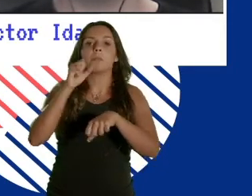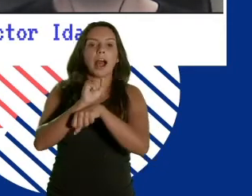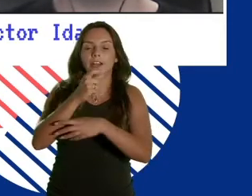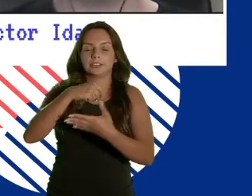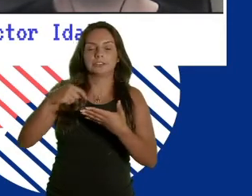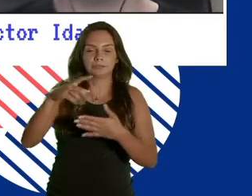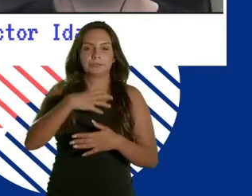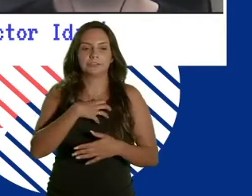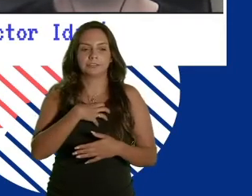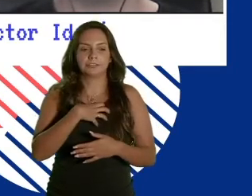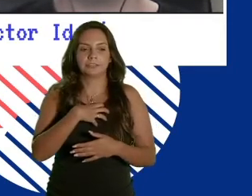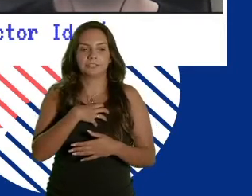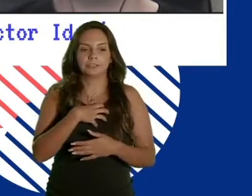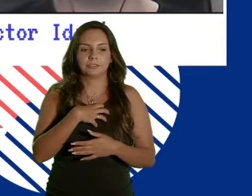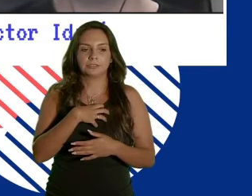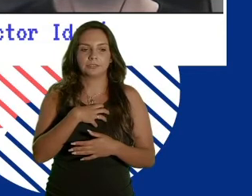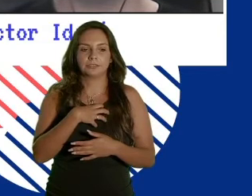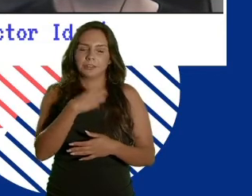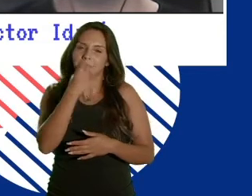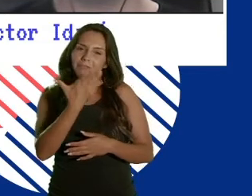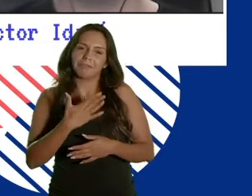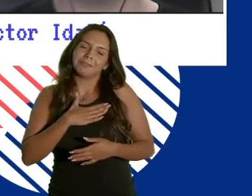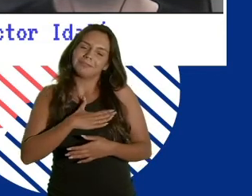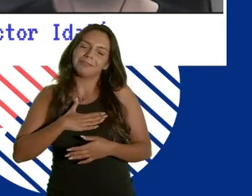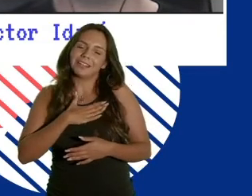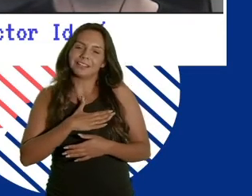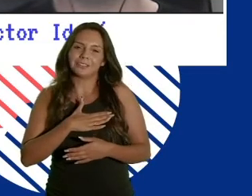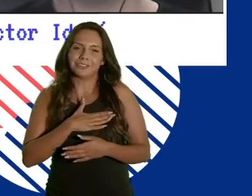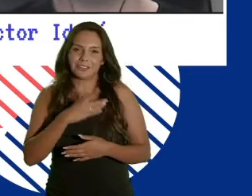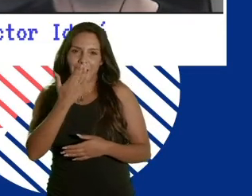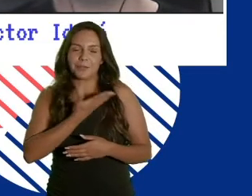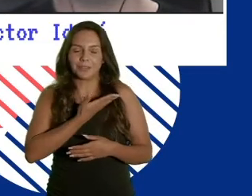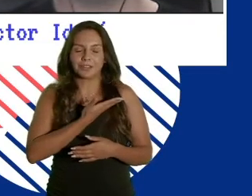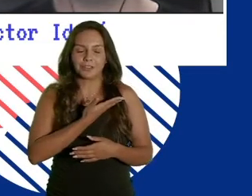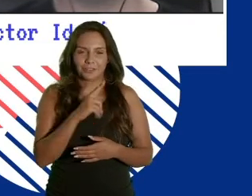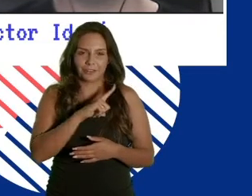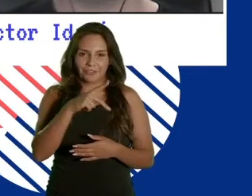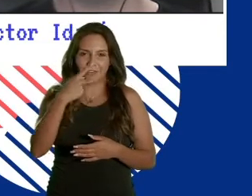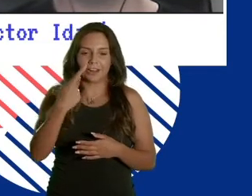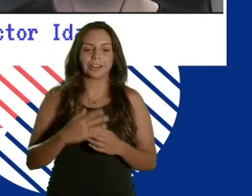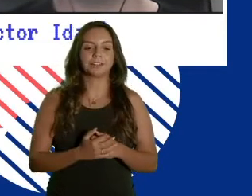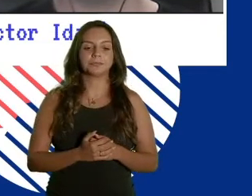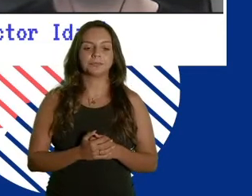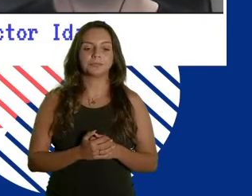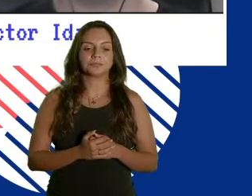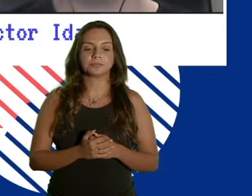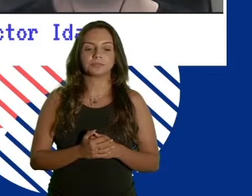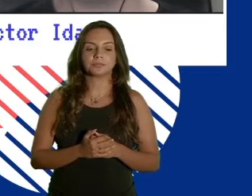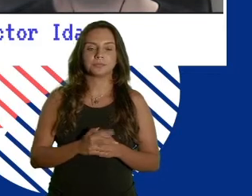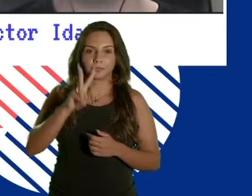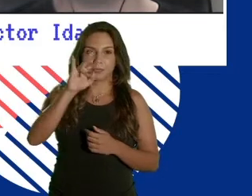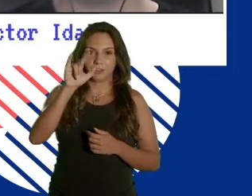é essa sensação assim, de bem-estar, que um grande amigo que eu tenho fala assim, ô